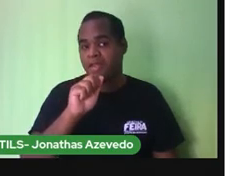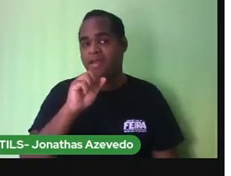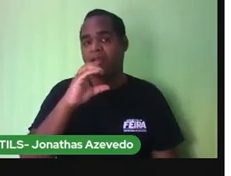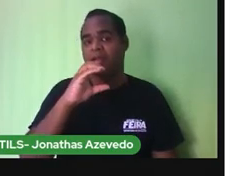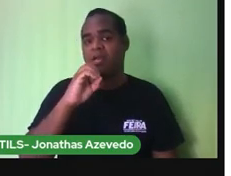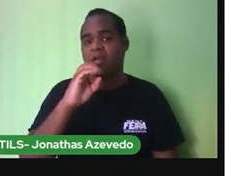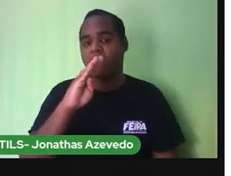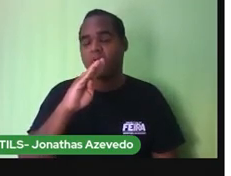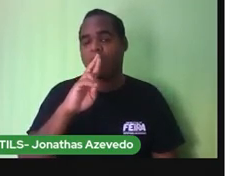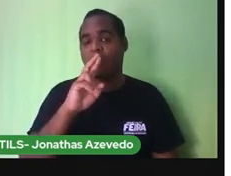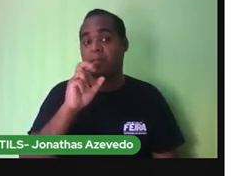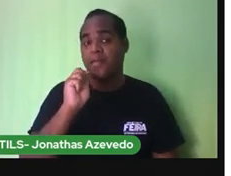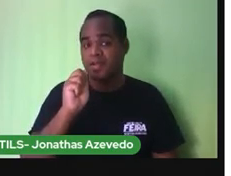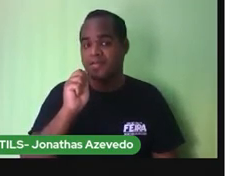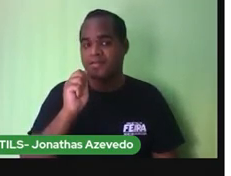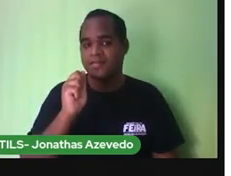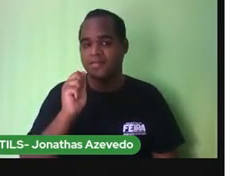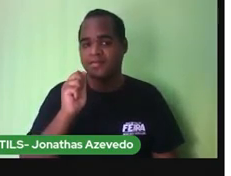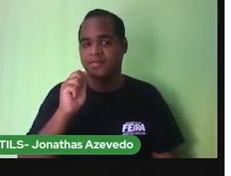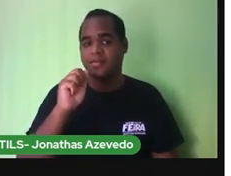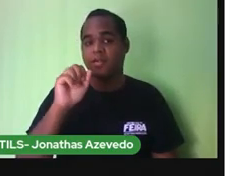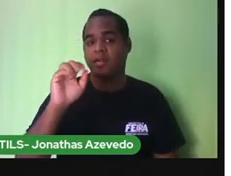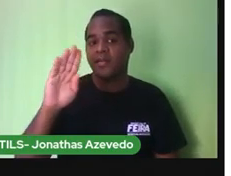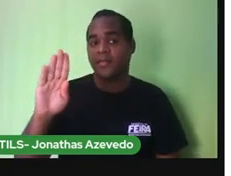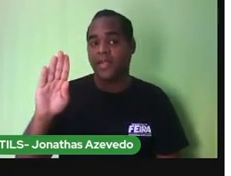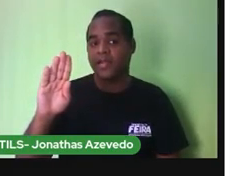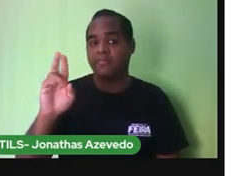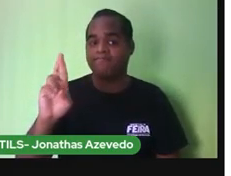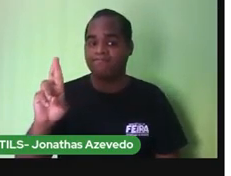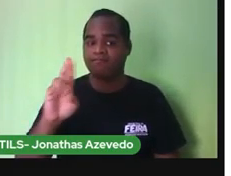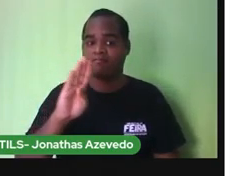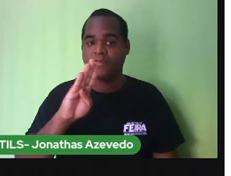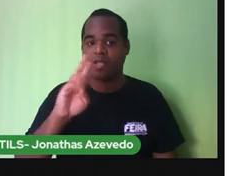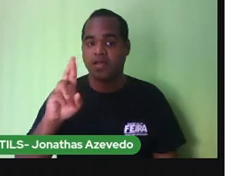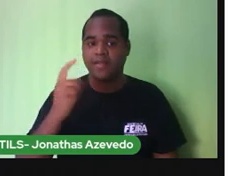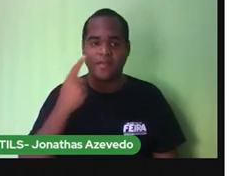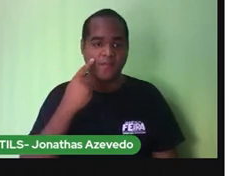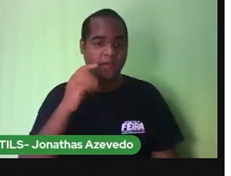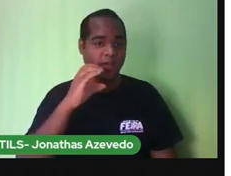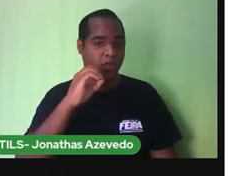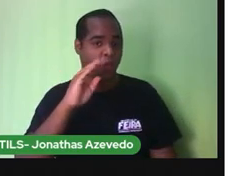em duas gatinhas a letra b e a letra R ó